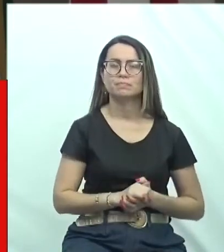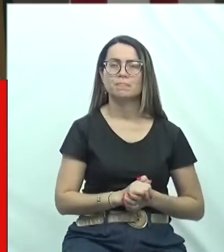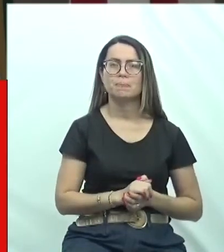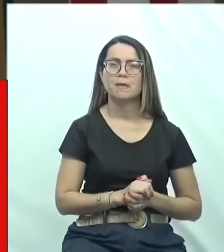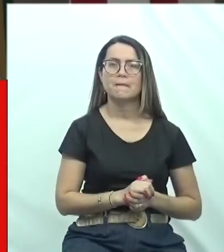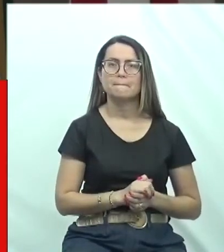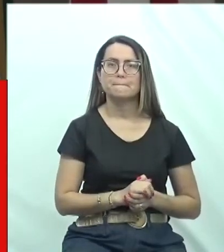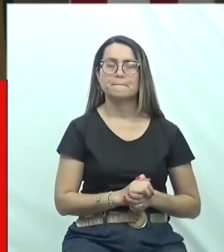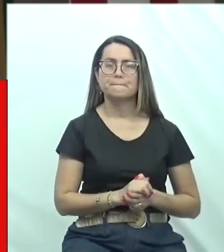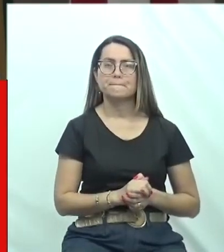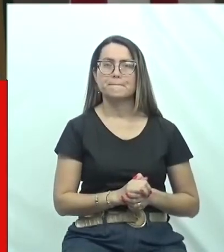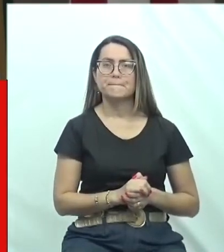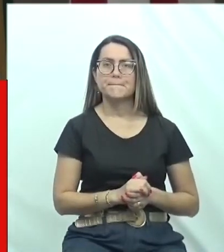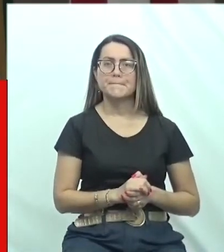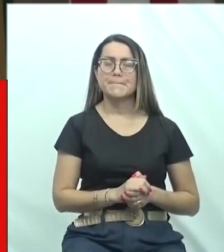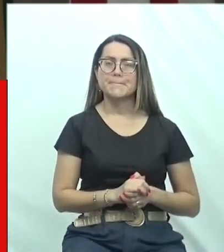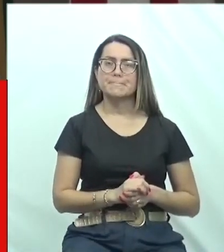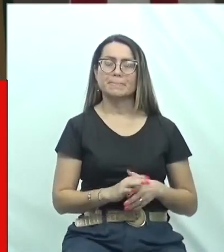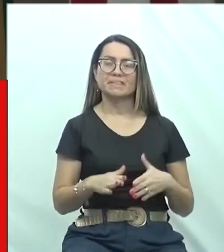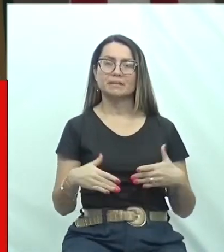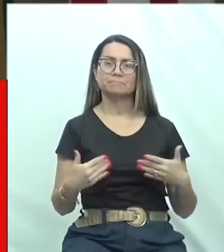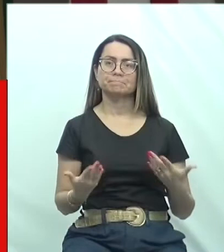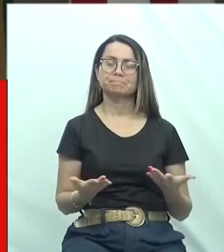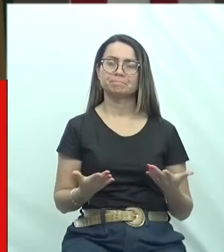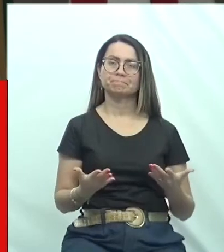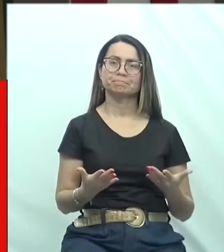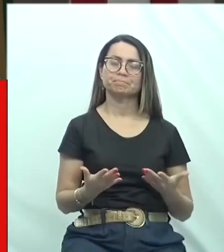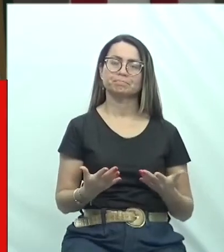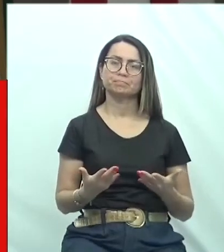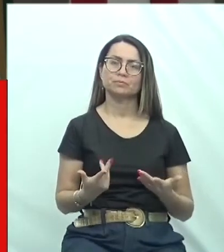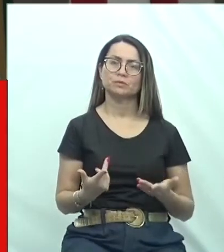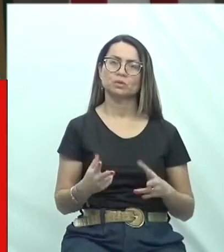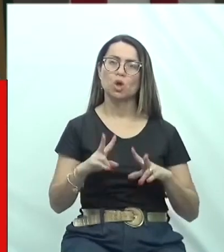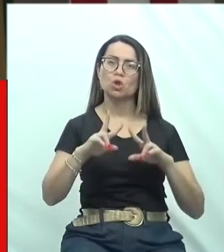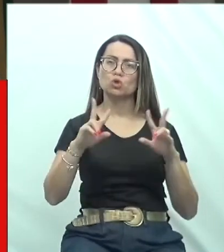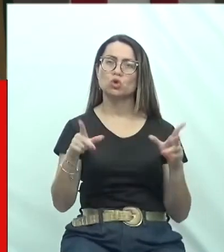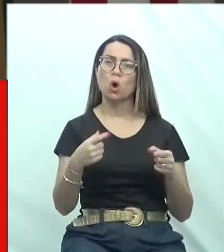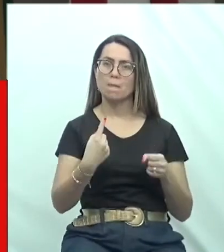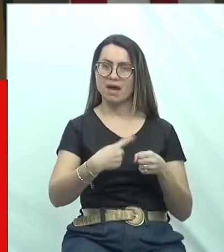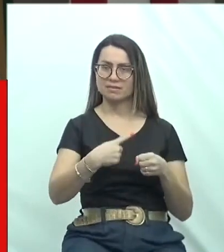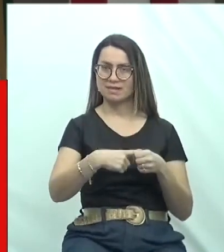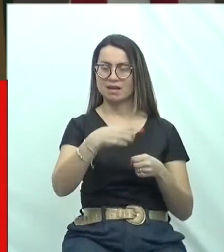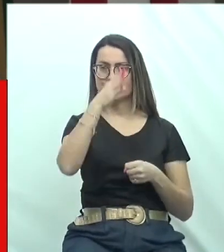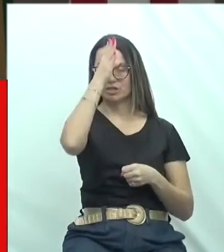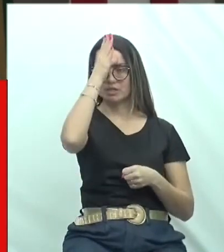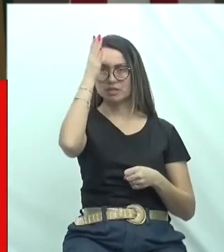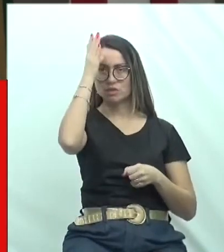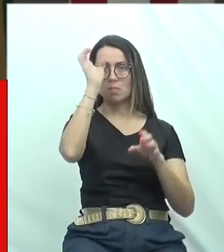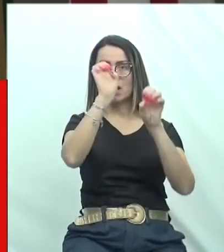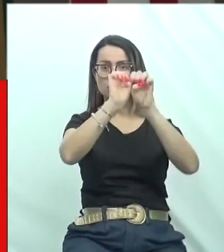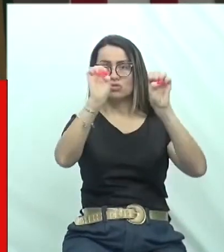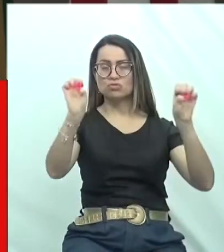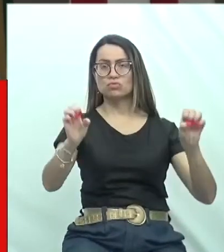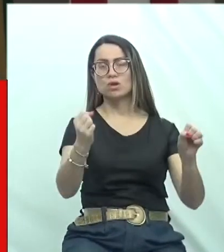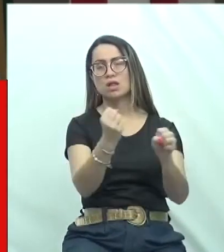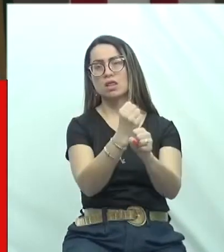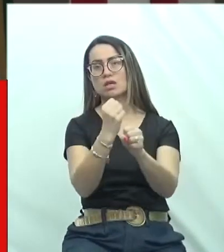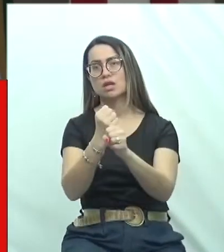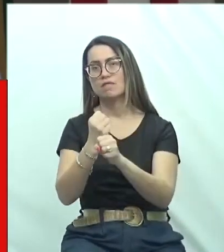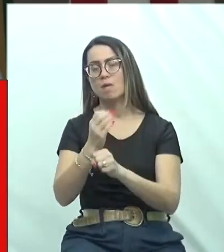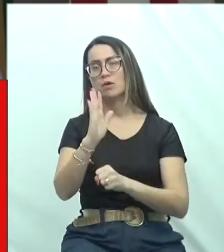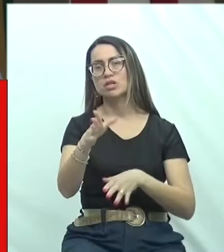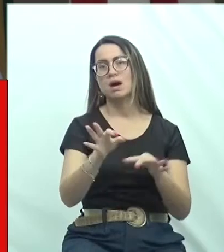da parte do município, as nossas estruturas hoje, elas já estão sendo, nas reformas, até